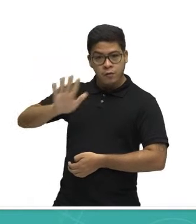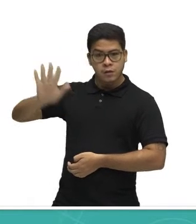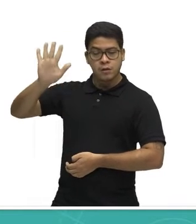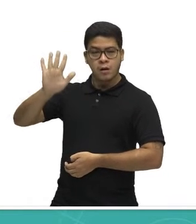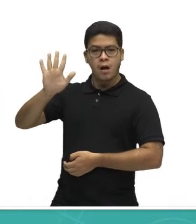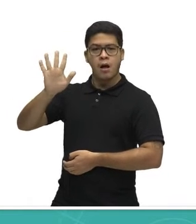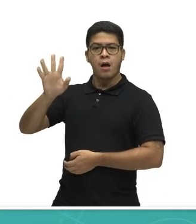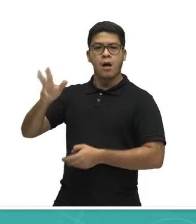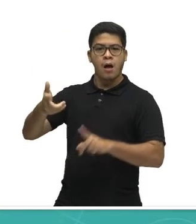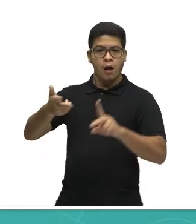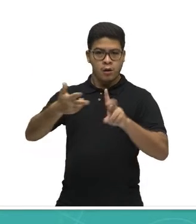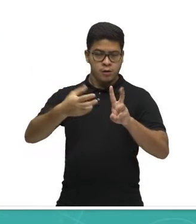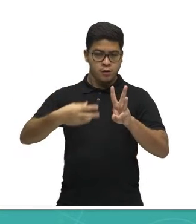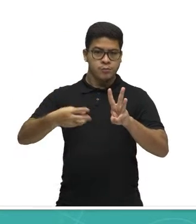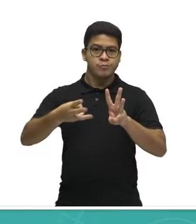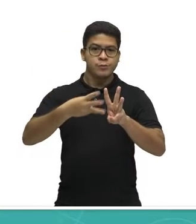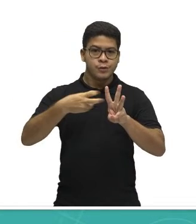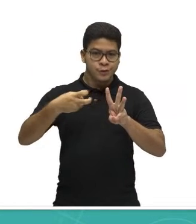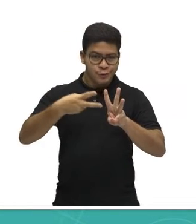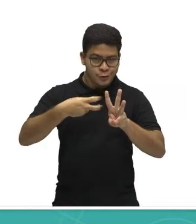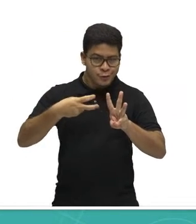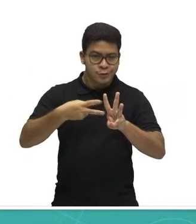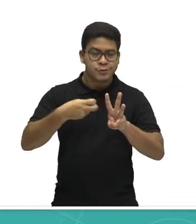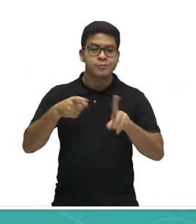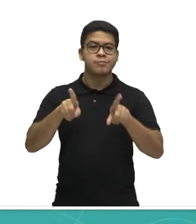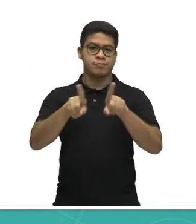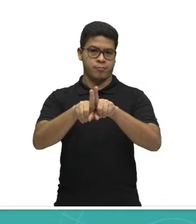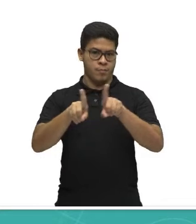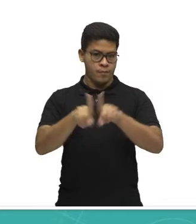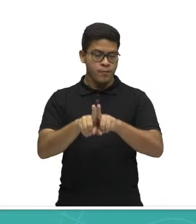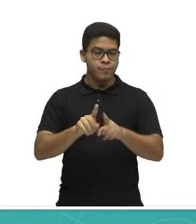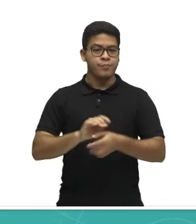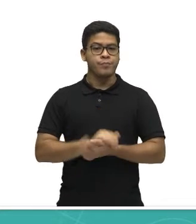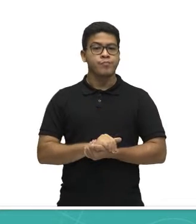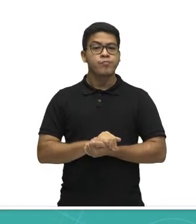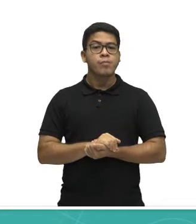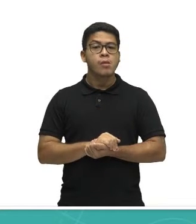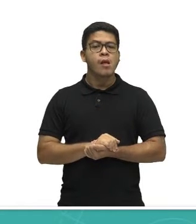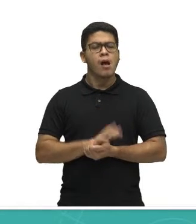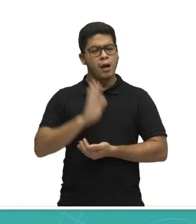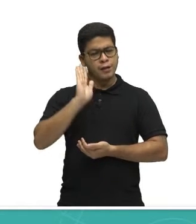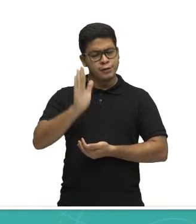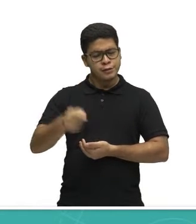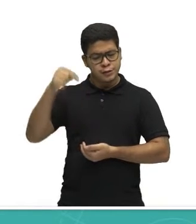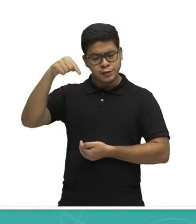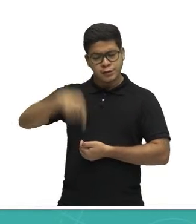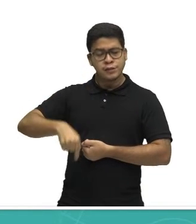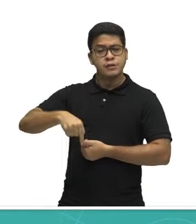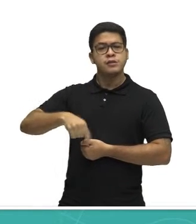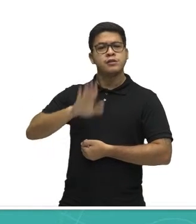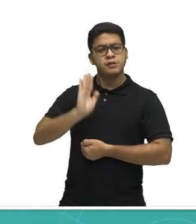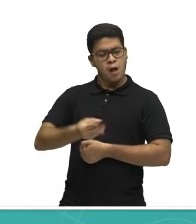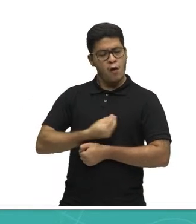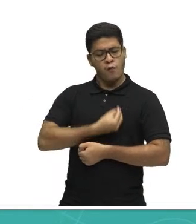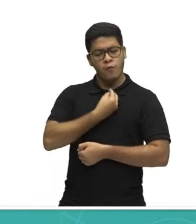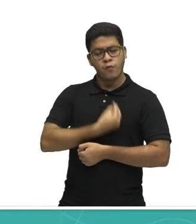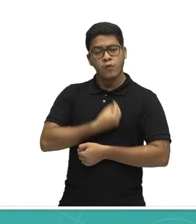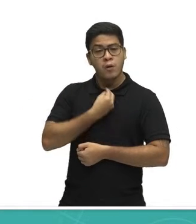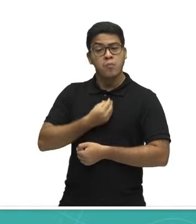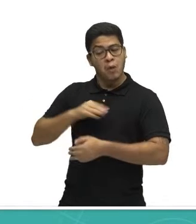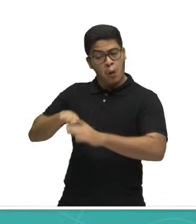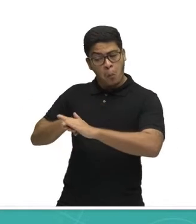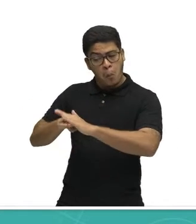que os portugueses chegaram aqui em 1500 e aqui já viviam os indígenas, certo? Com suas tradições, com seus